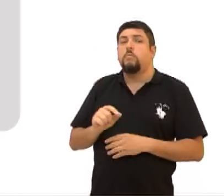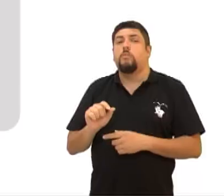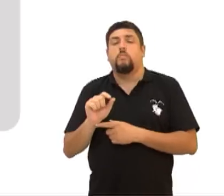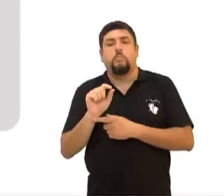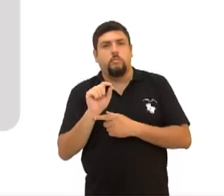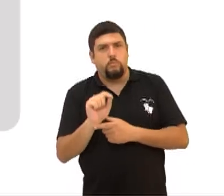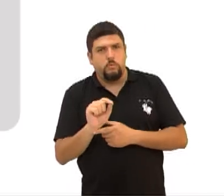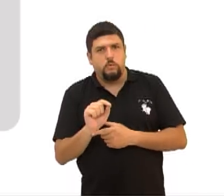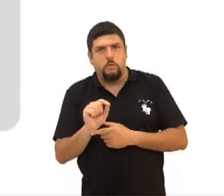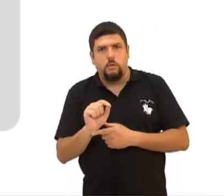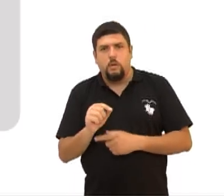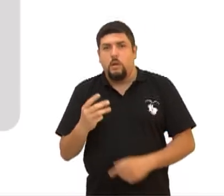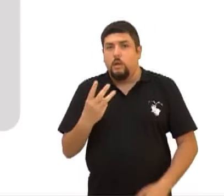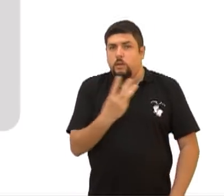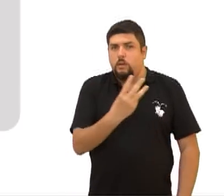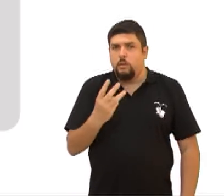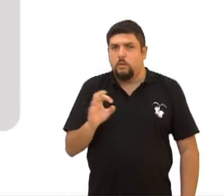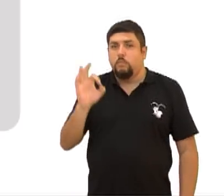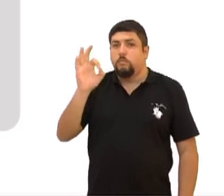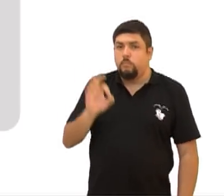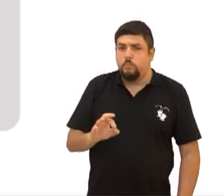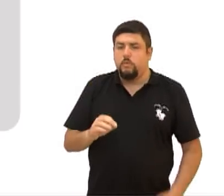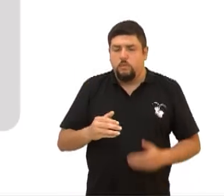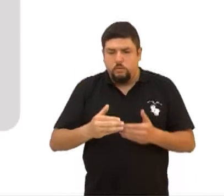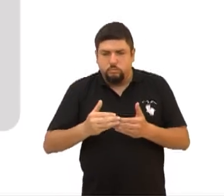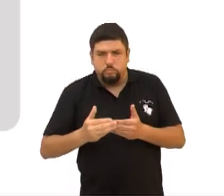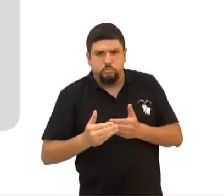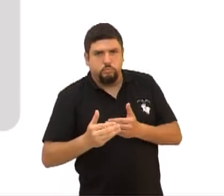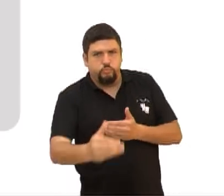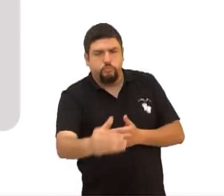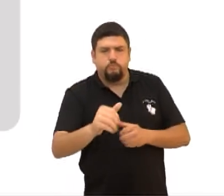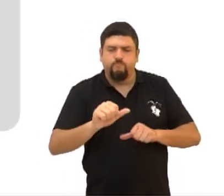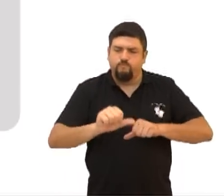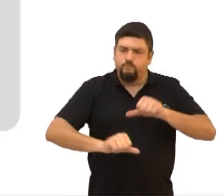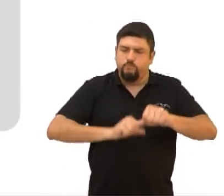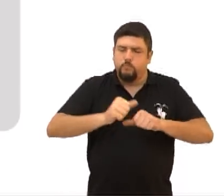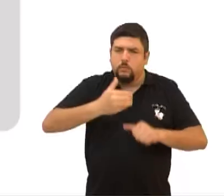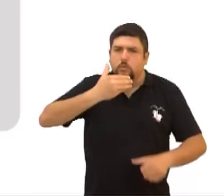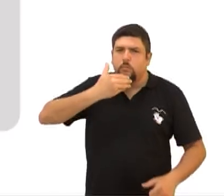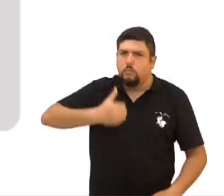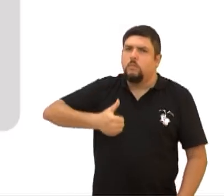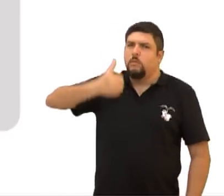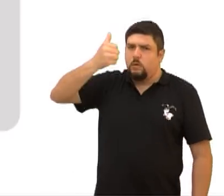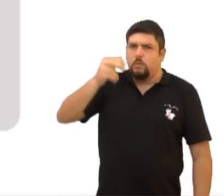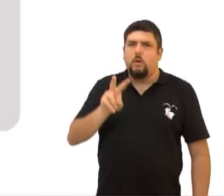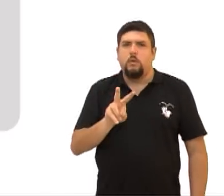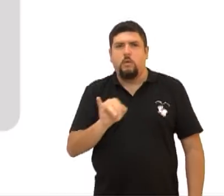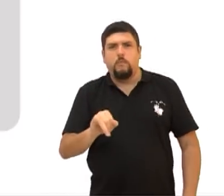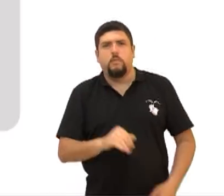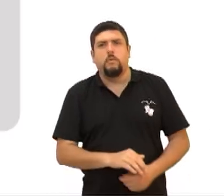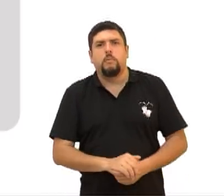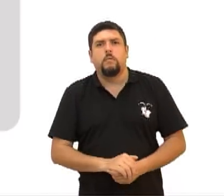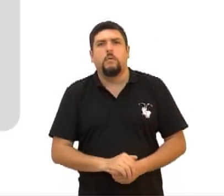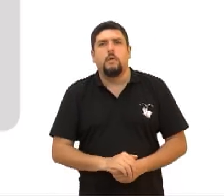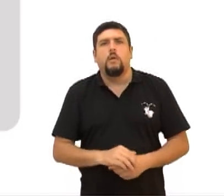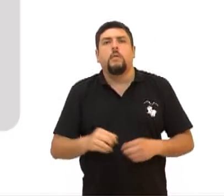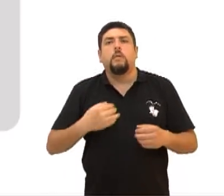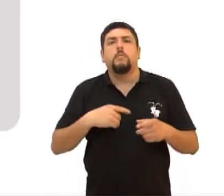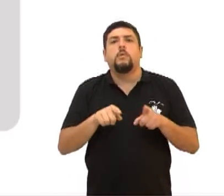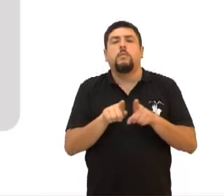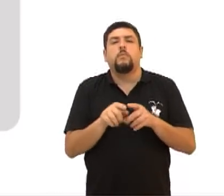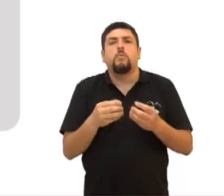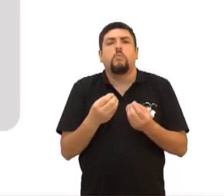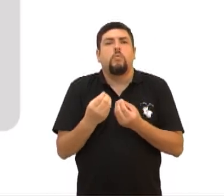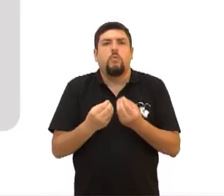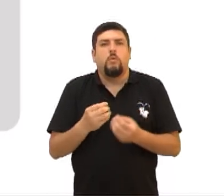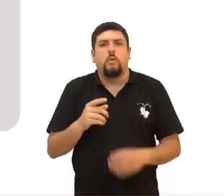33% acreditam que a situação vai melhorar nos próximos 12 meses, certo? Então, esse item está em verdinho.